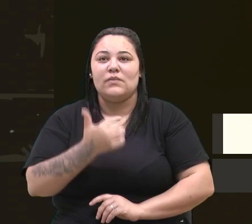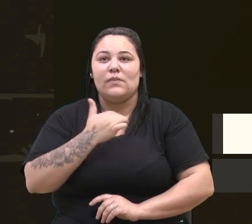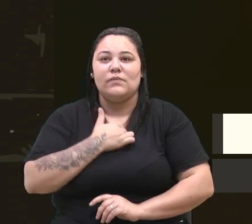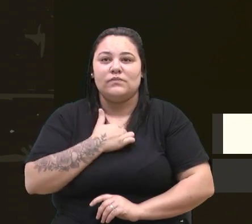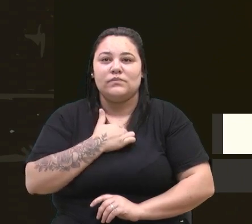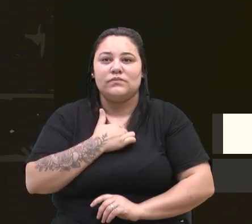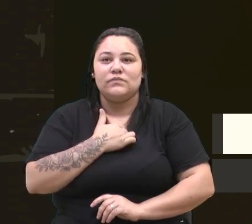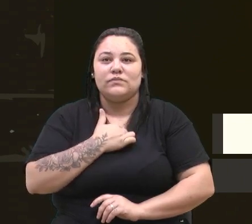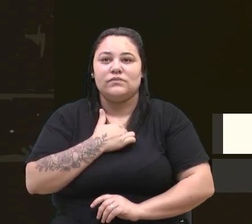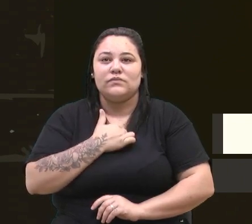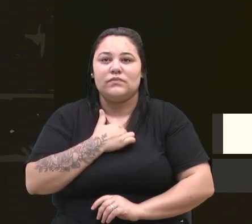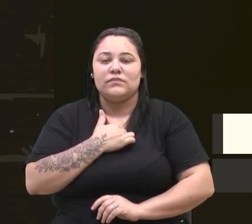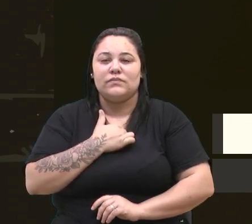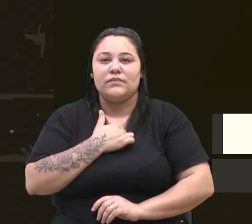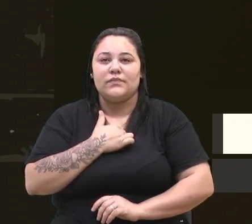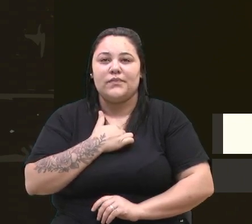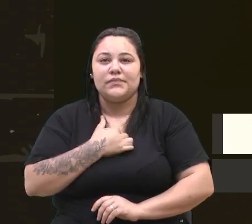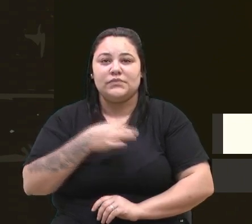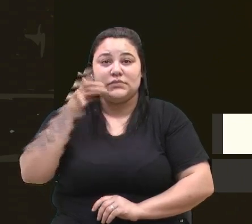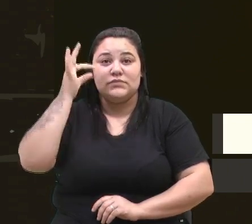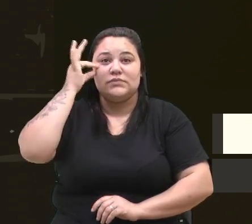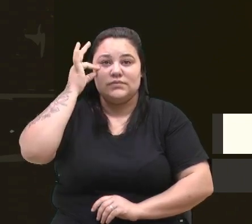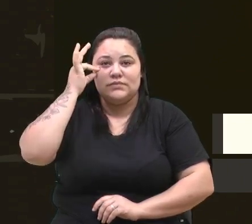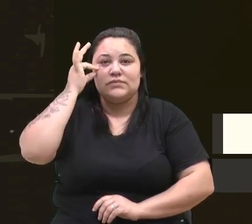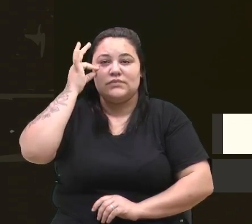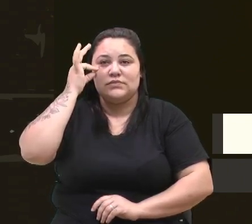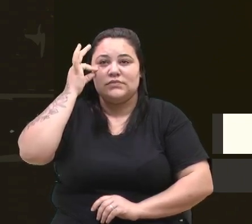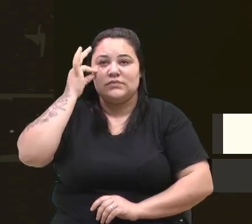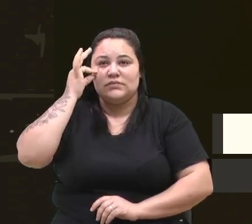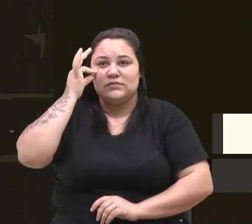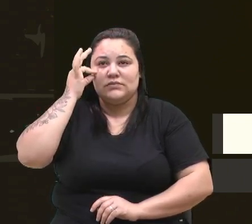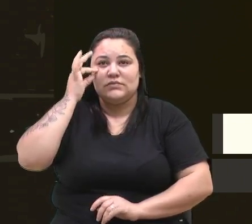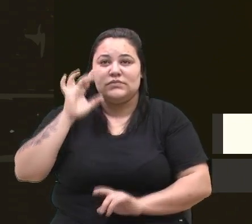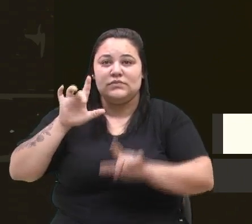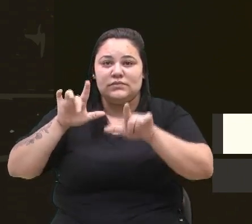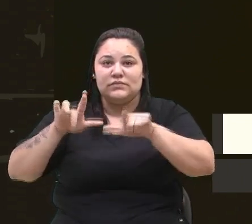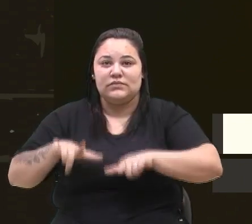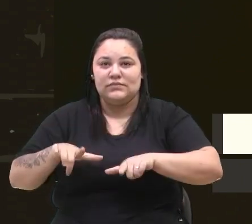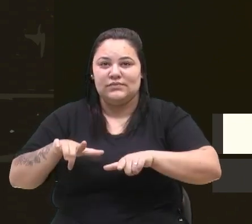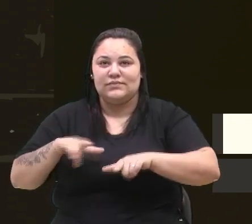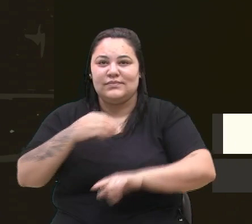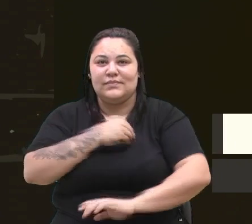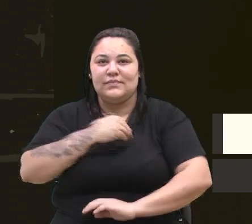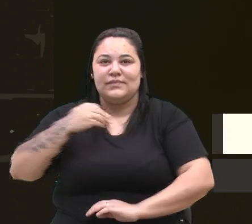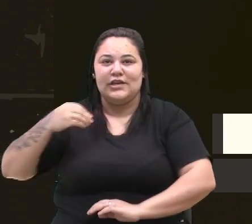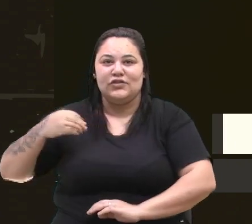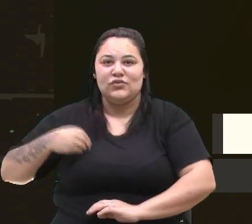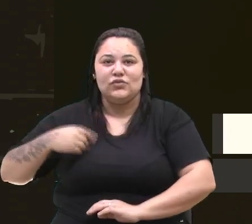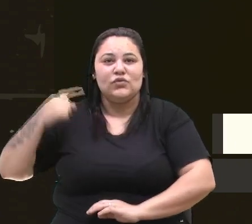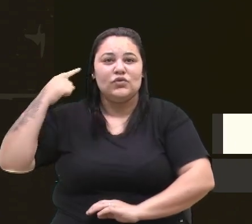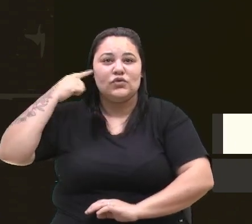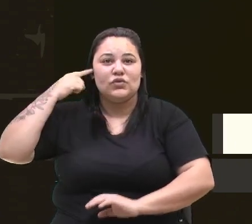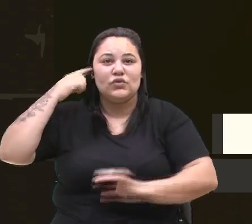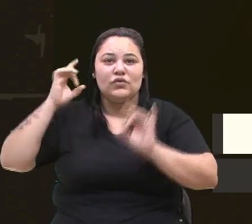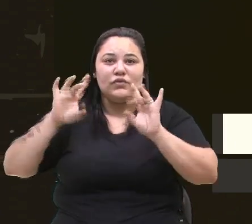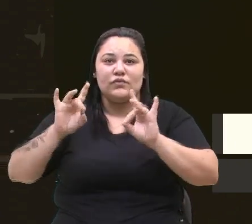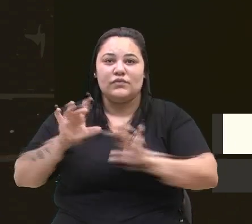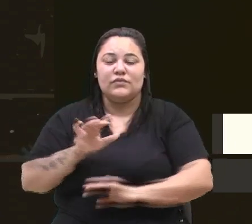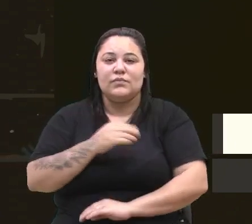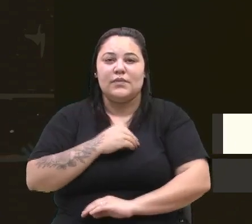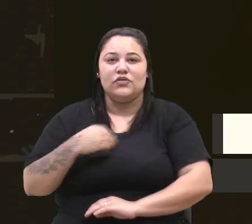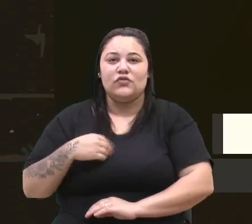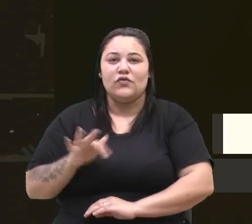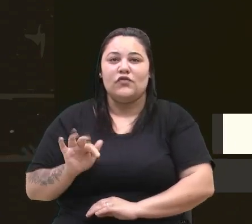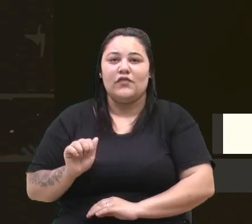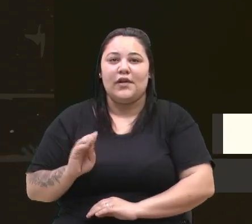no consultório do meu otorrino, Dr. Fabiano Aita,